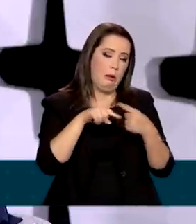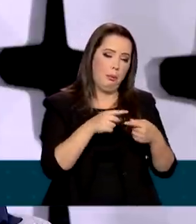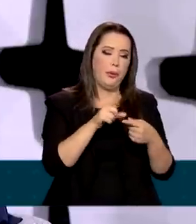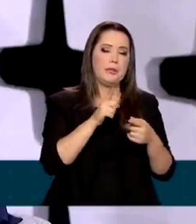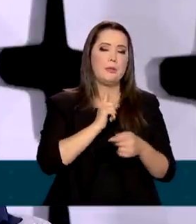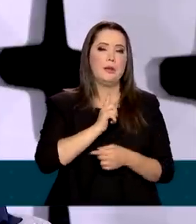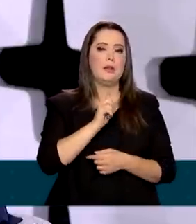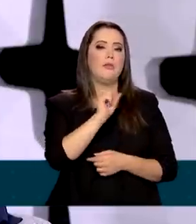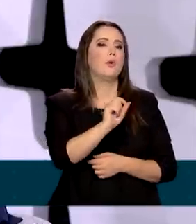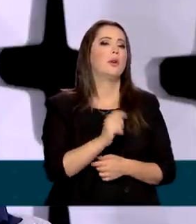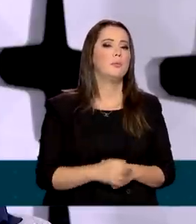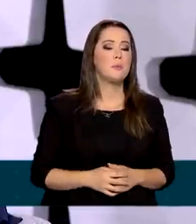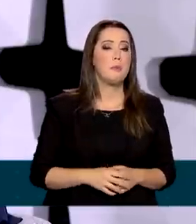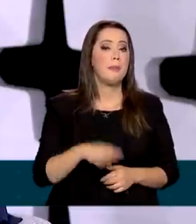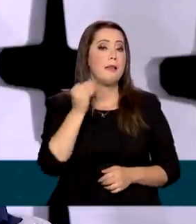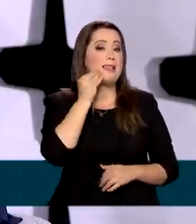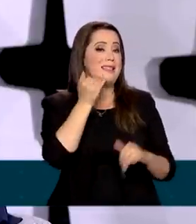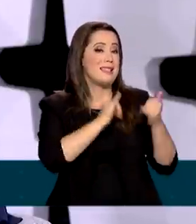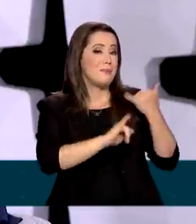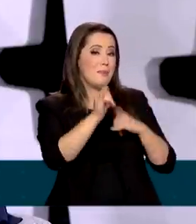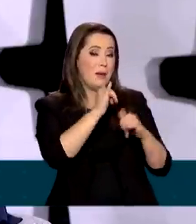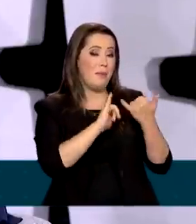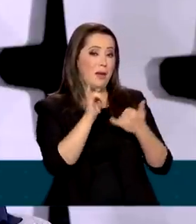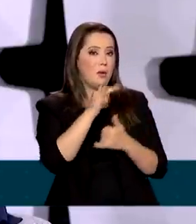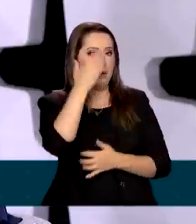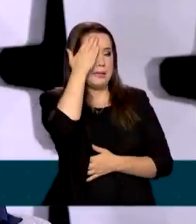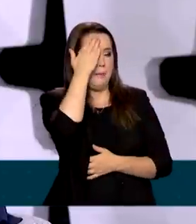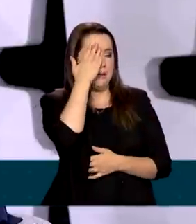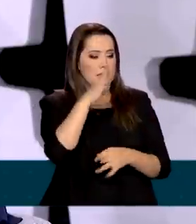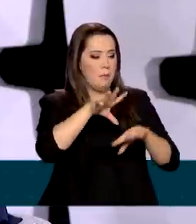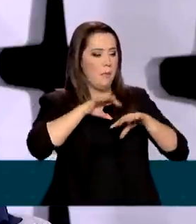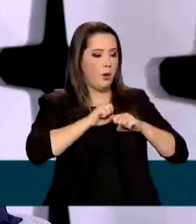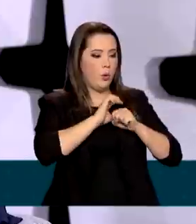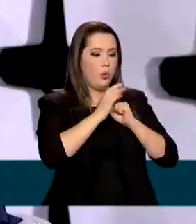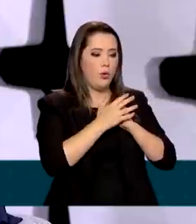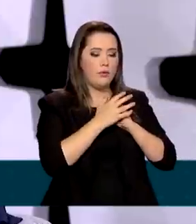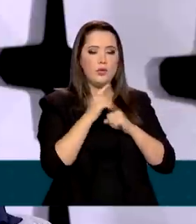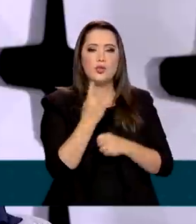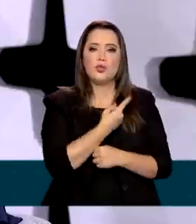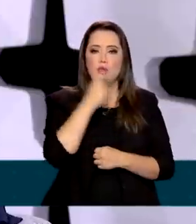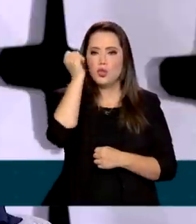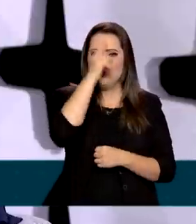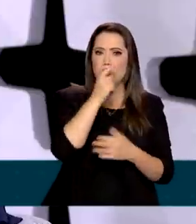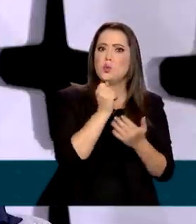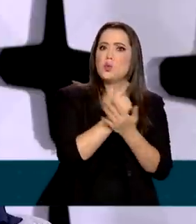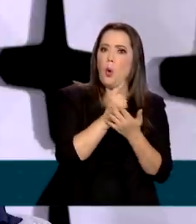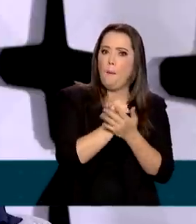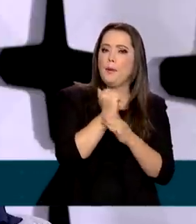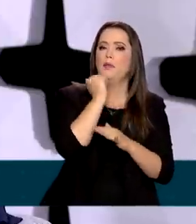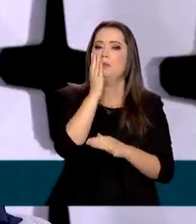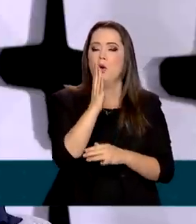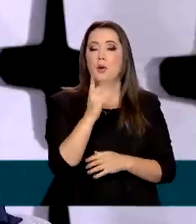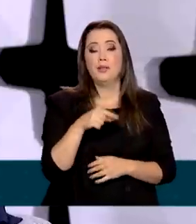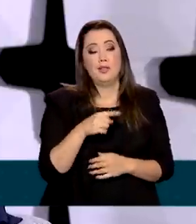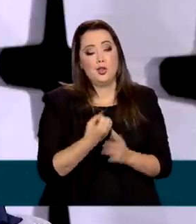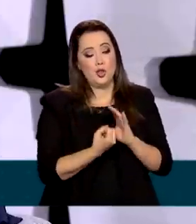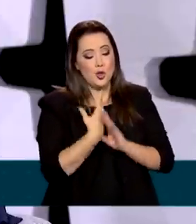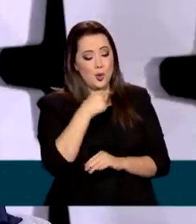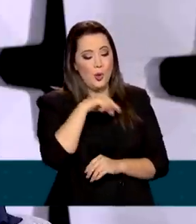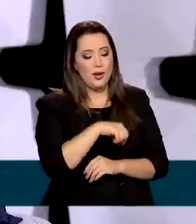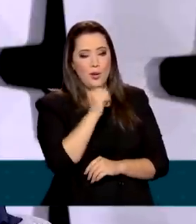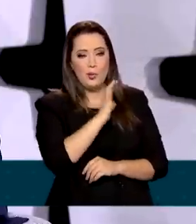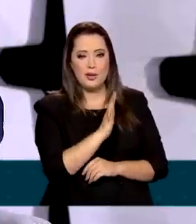o Brasil tinha muita dificuldade de importação de testes diagnósticos no início. Então, nós desenvolvemos isso no Brasil. Hoje, nós temos